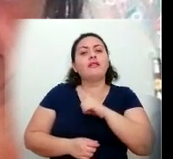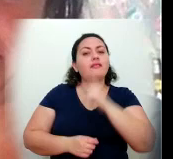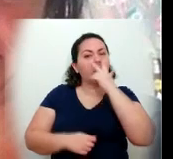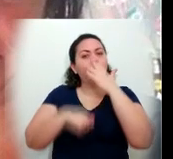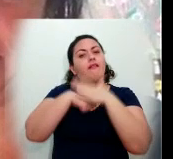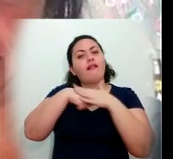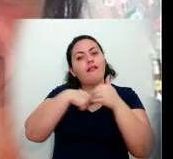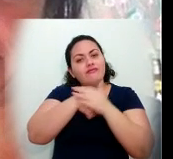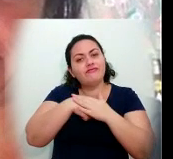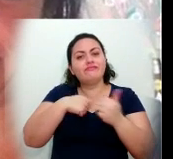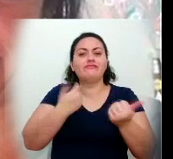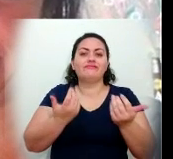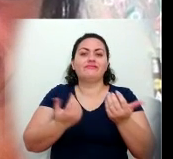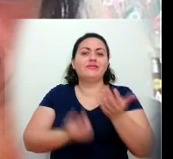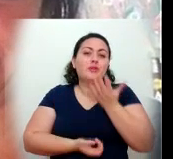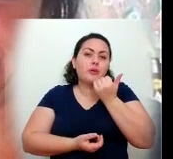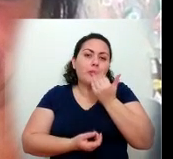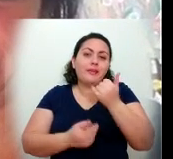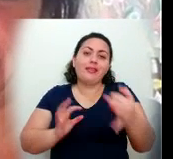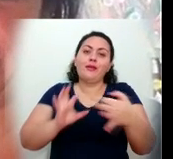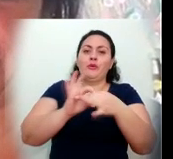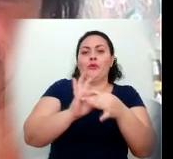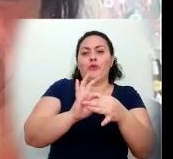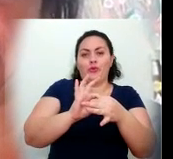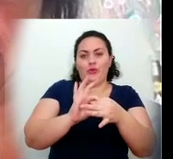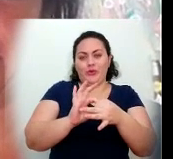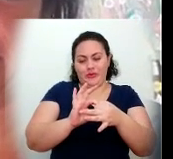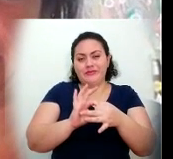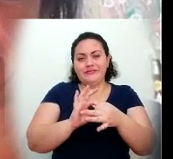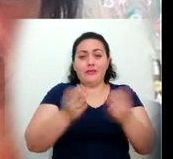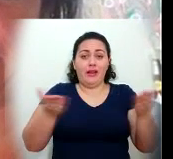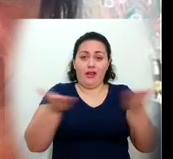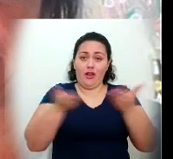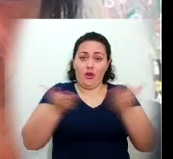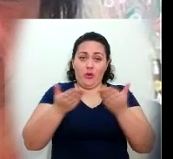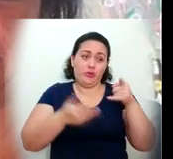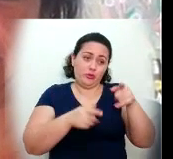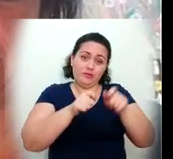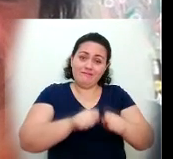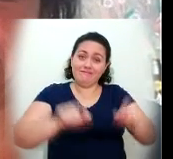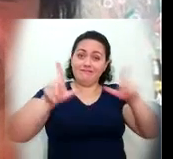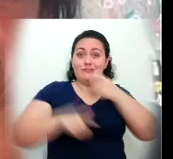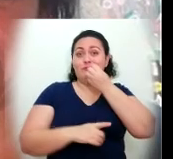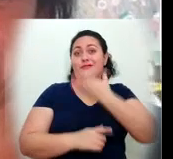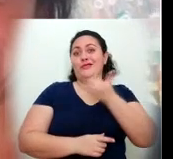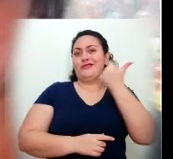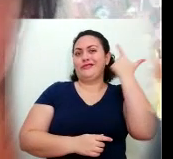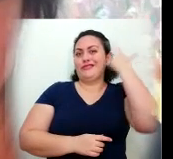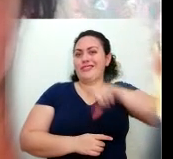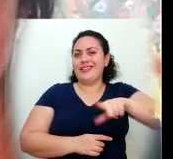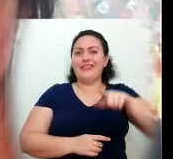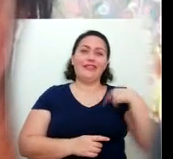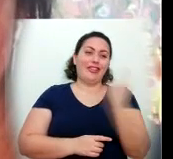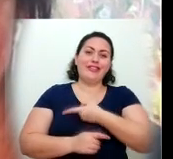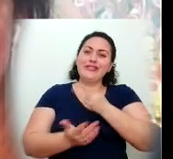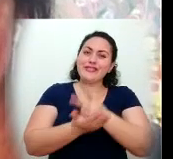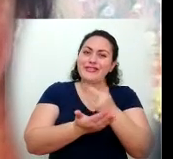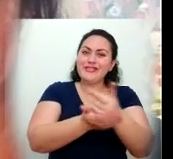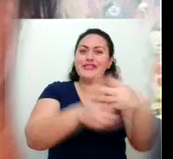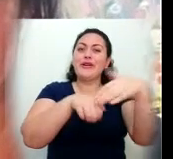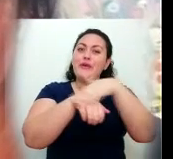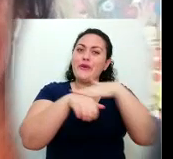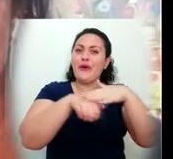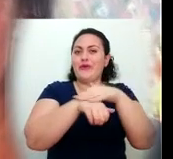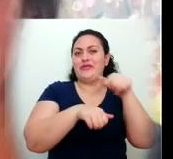de afeto, quanto a comida agrega, né? Mas então agora, que bom que tu conseguiu entrar aí para a gente continuar conversando